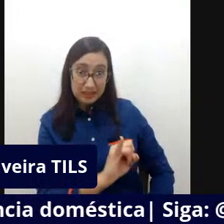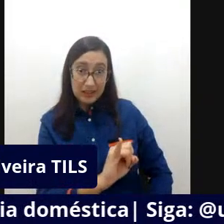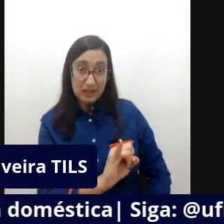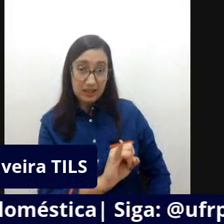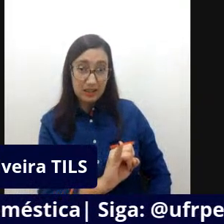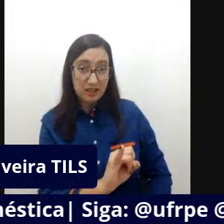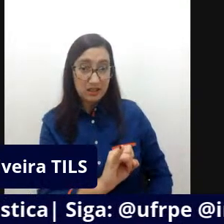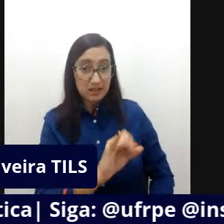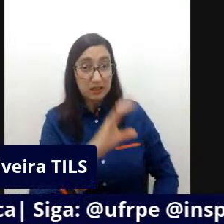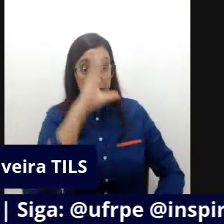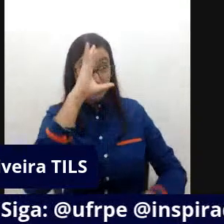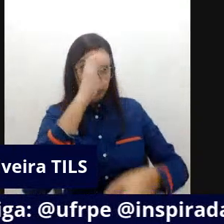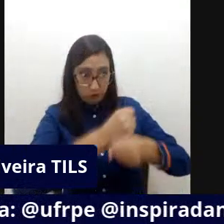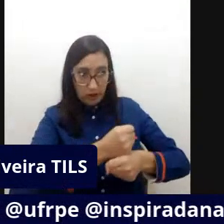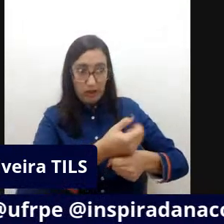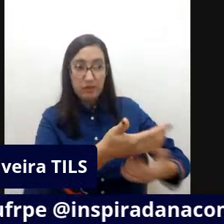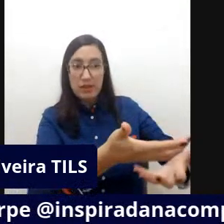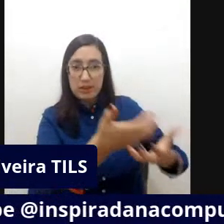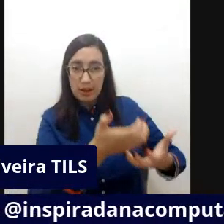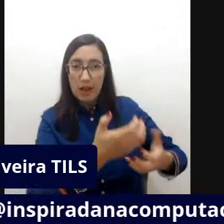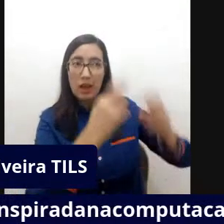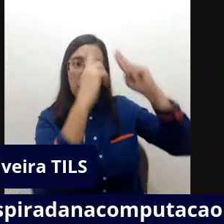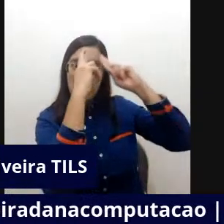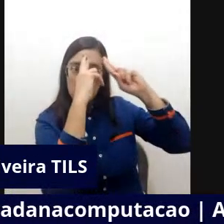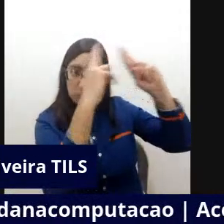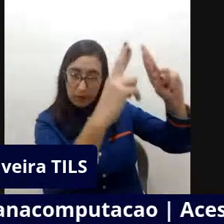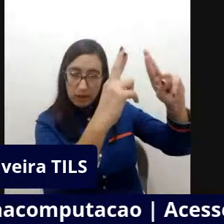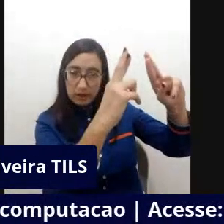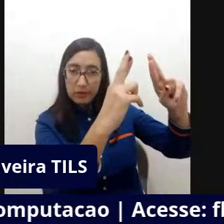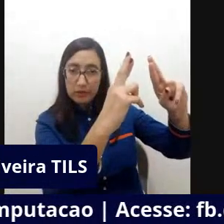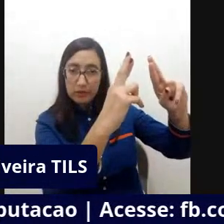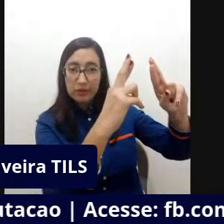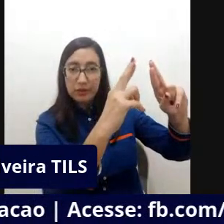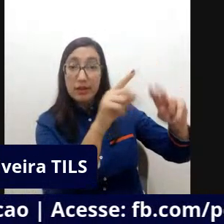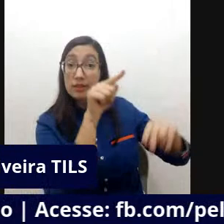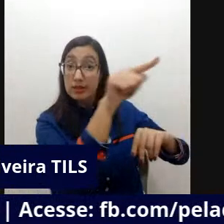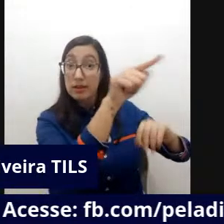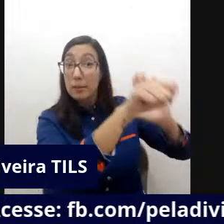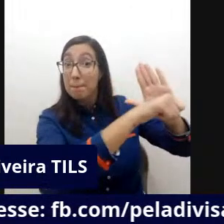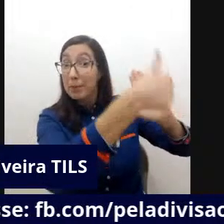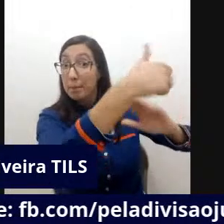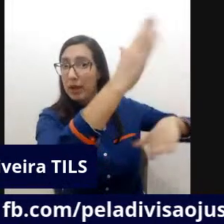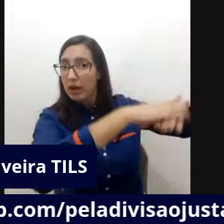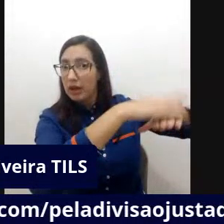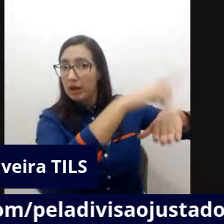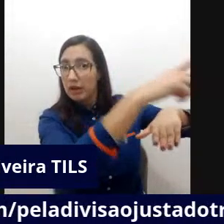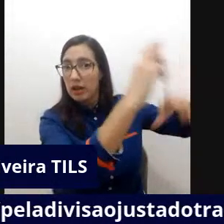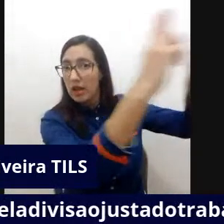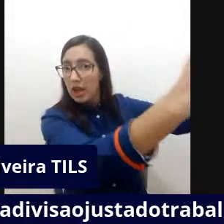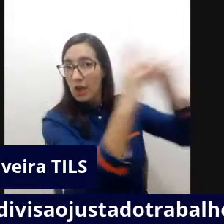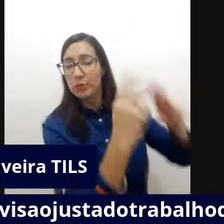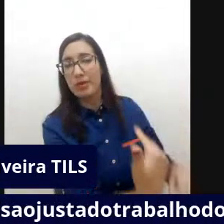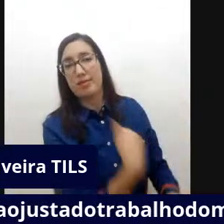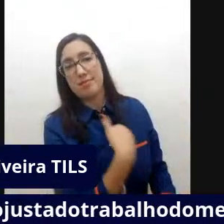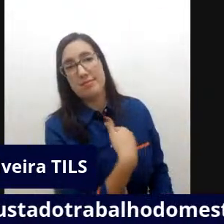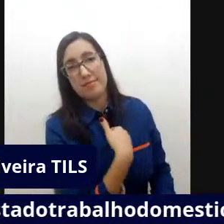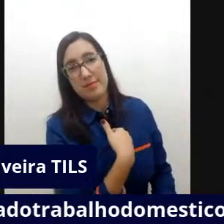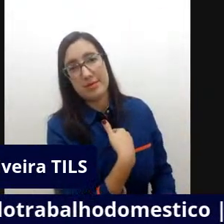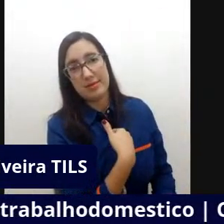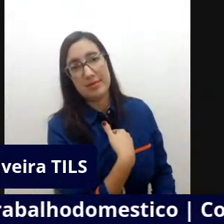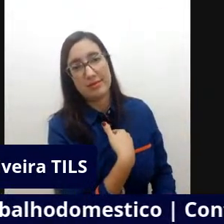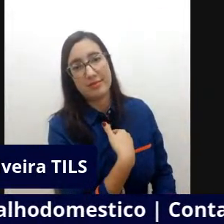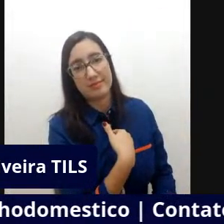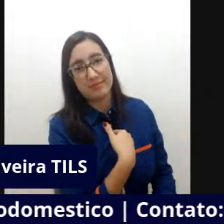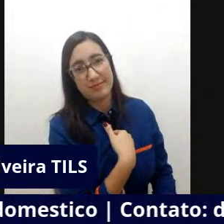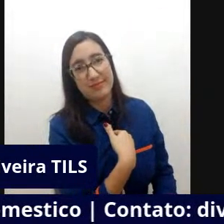respeitar. Então, quando a sociedade tiver evoluída o suficiente para isso, né, toda a sociedade,